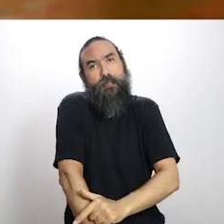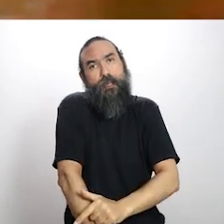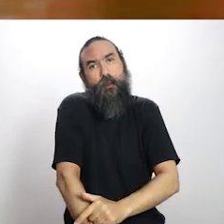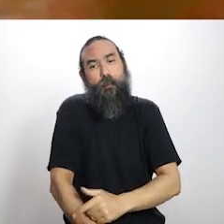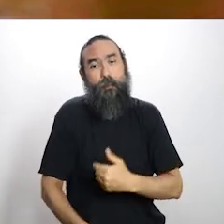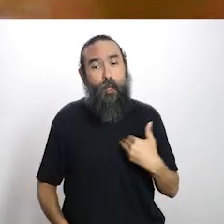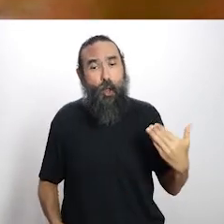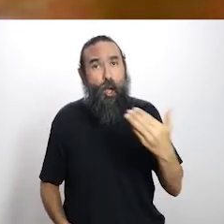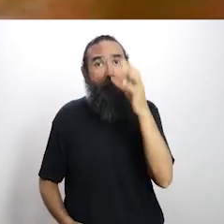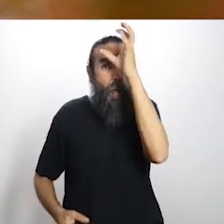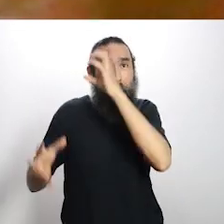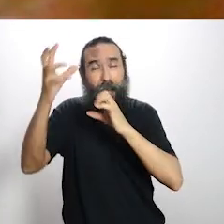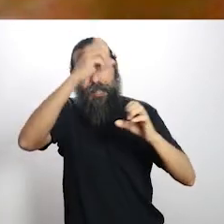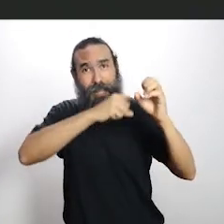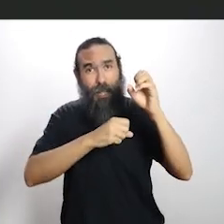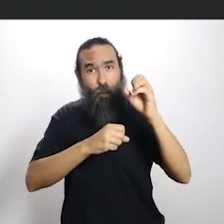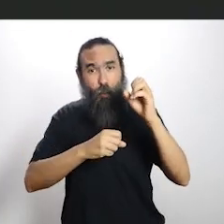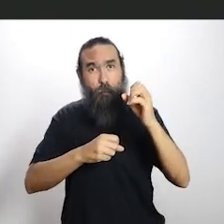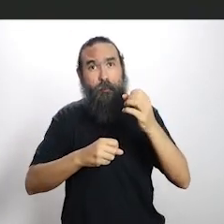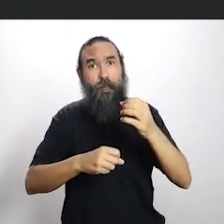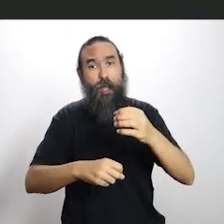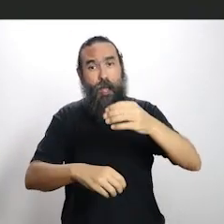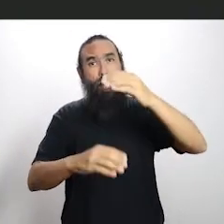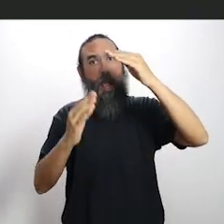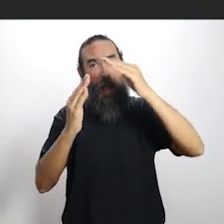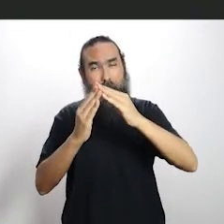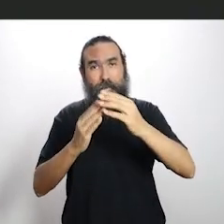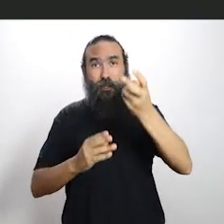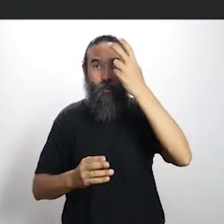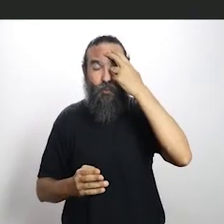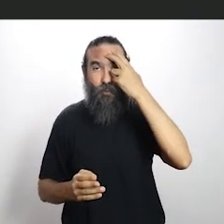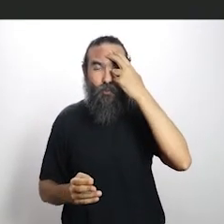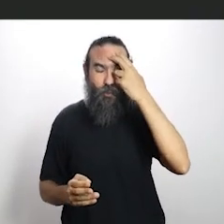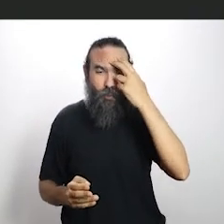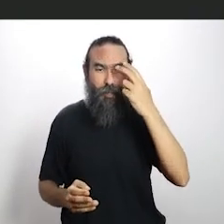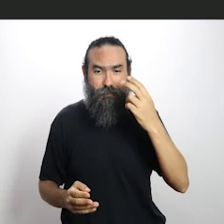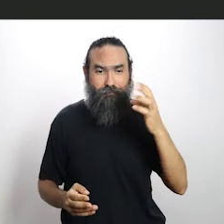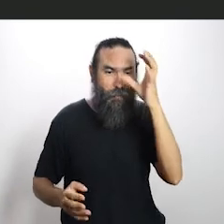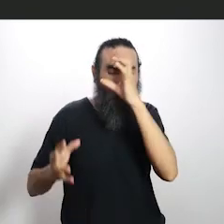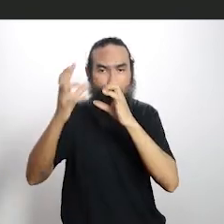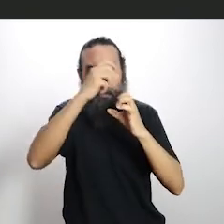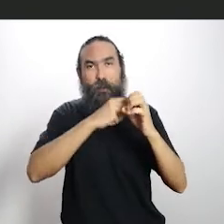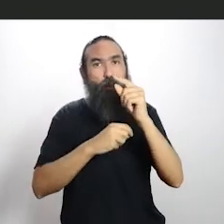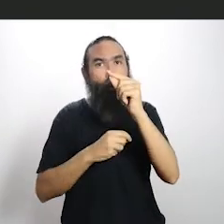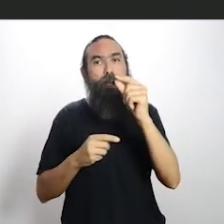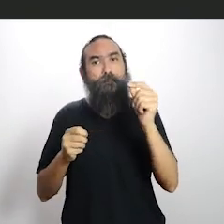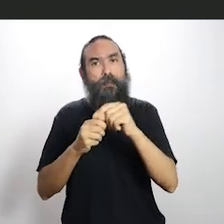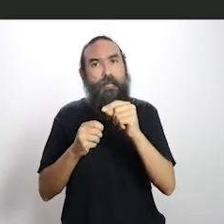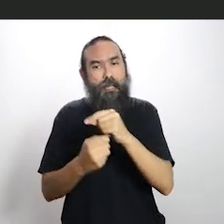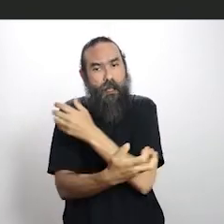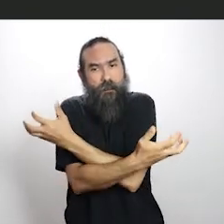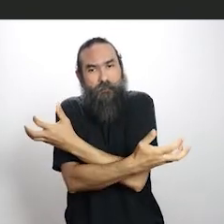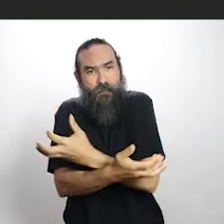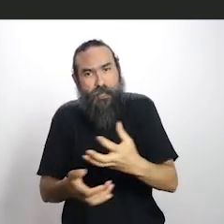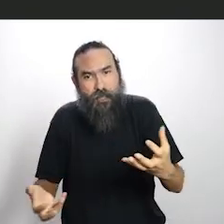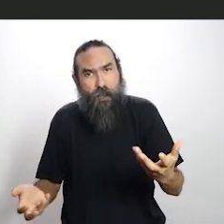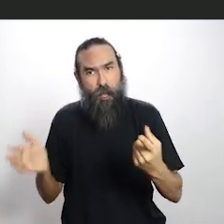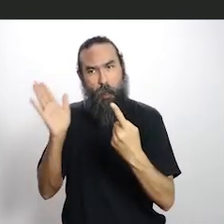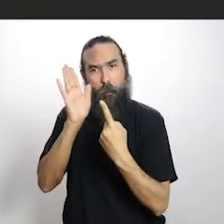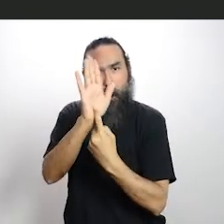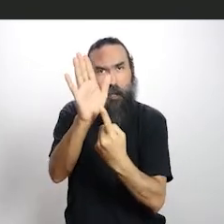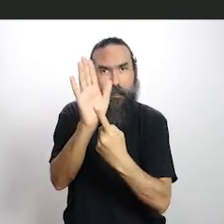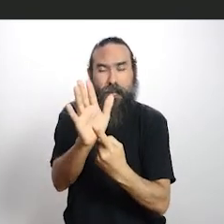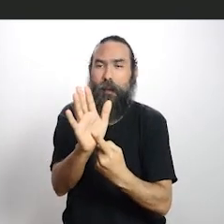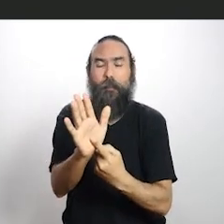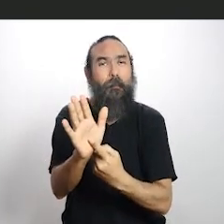a comunidade Juliana desculpa desculpa eu te interromper me passa essas ideias esse projeto esse agora o que a gente